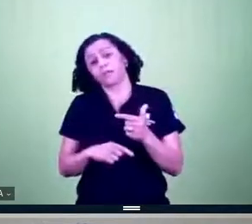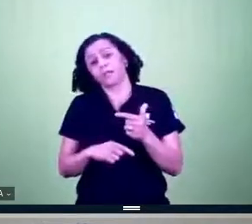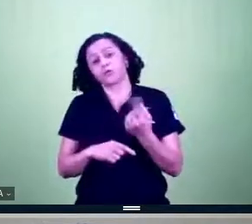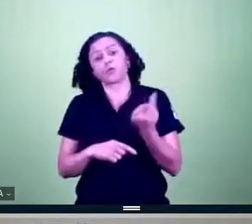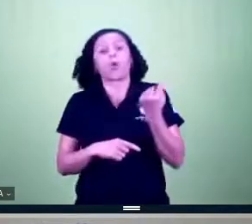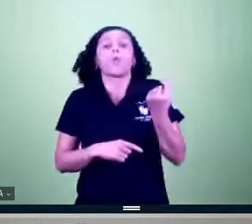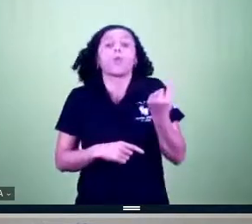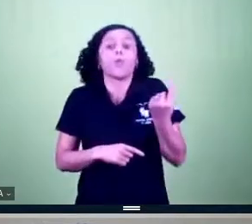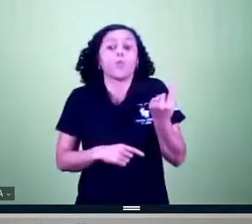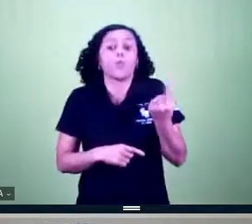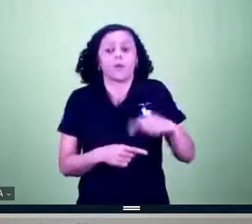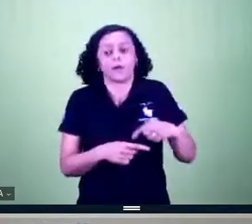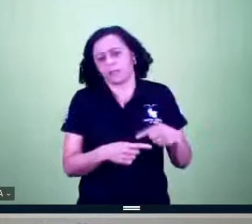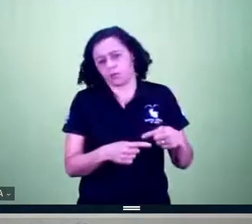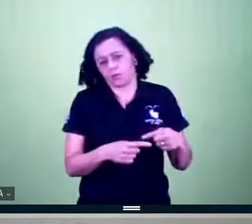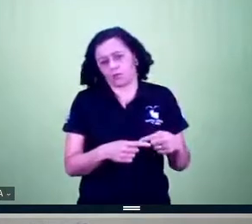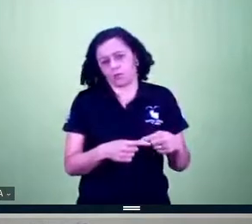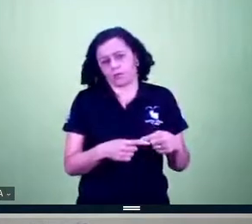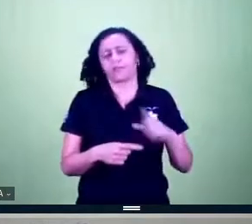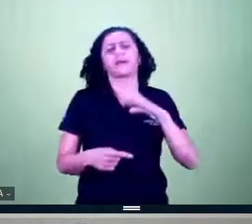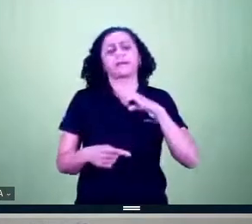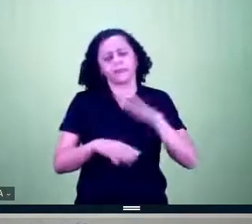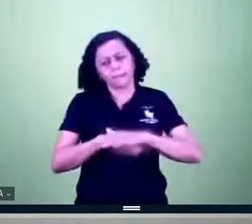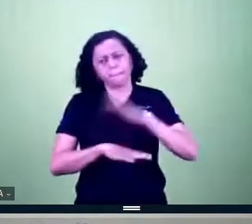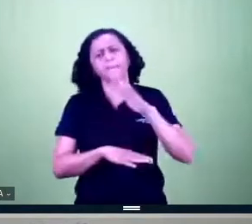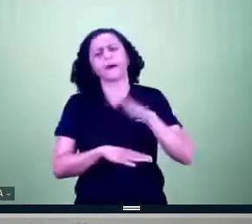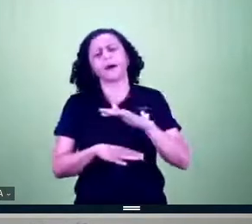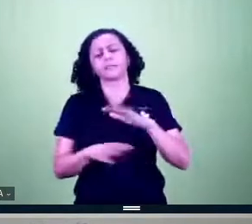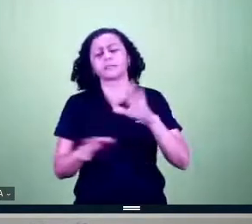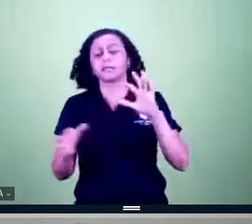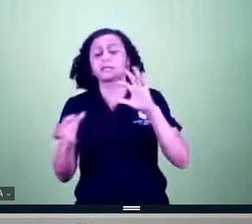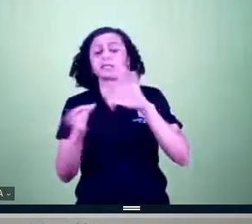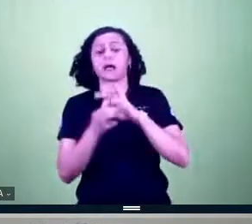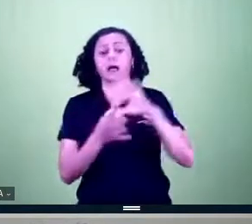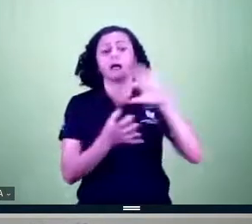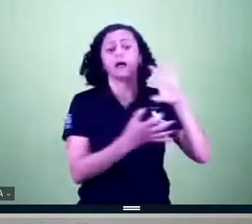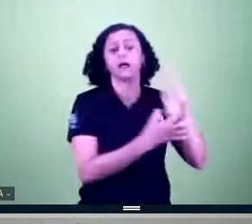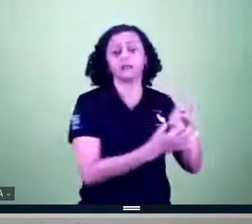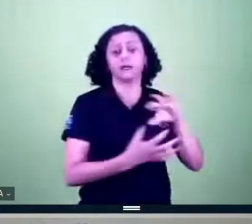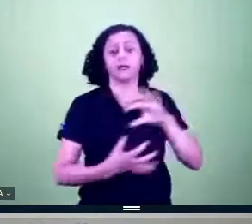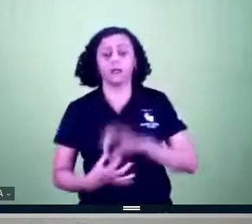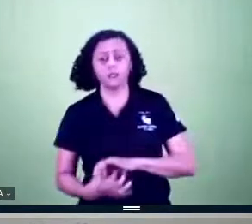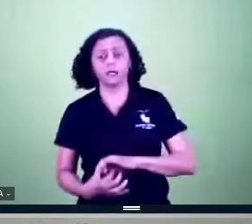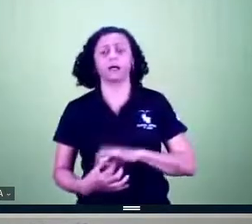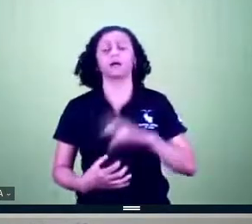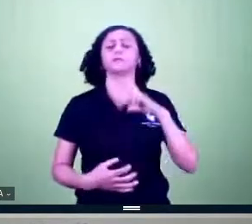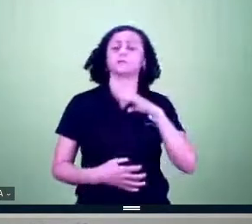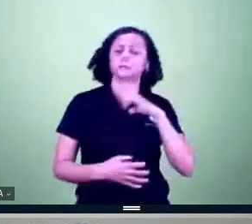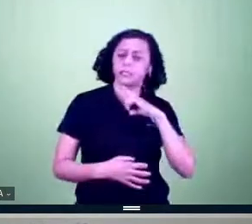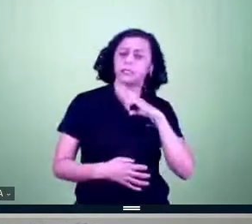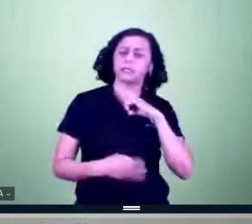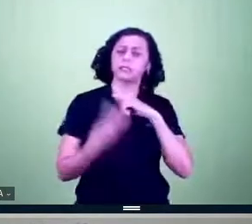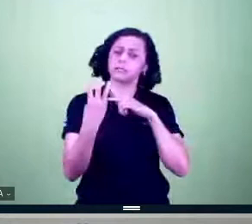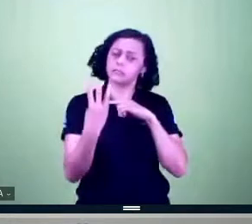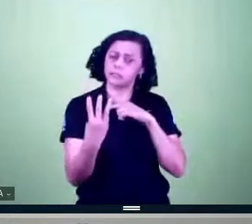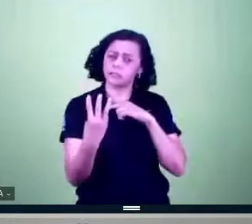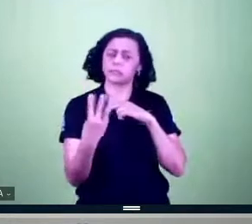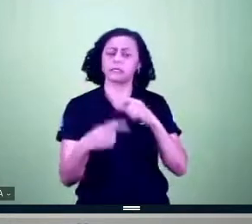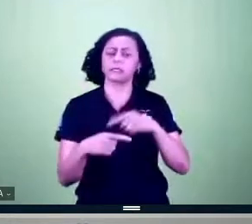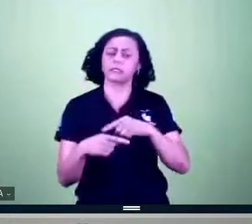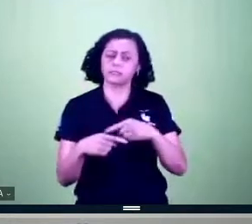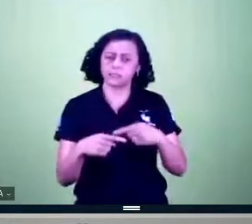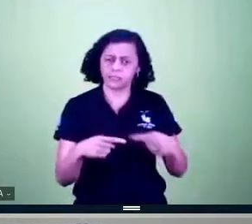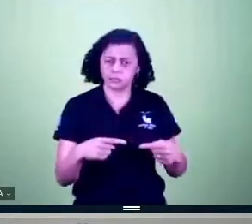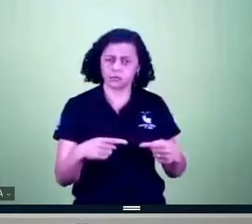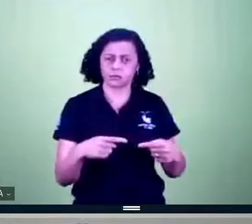ligado só em cima dele. Está ligado numa associação em série de 3 resistores. Olha o nome